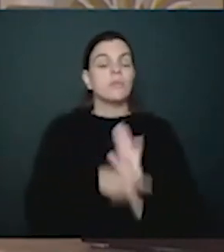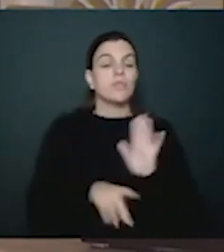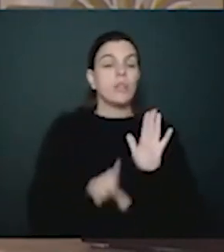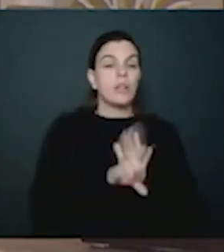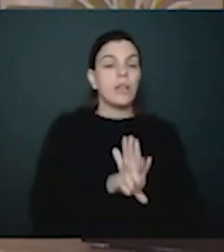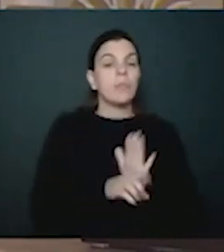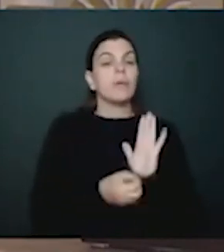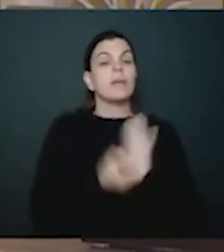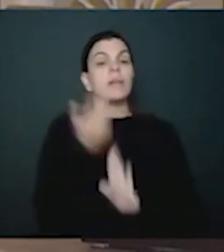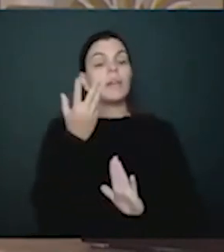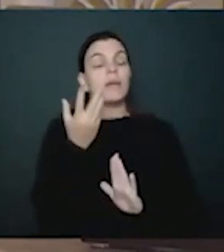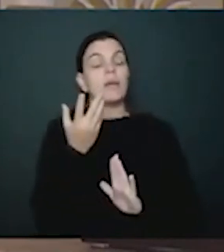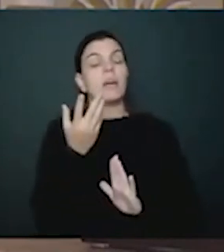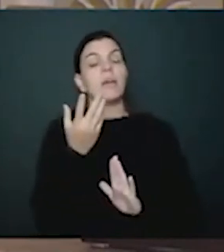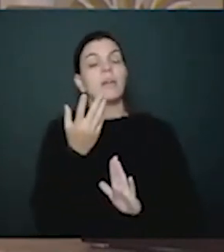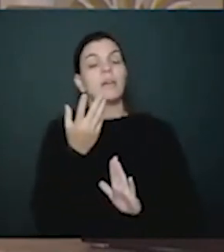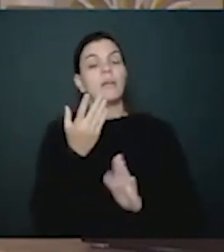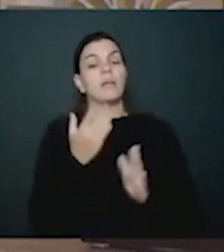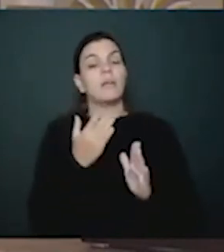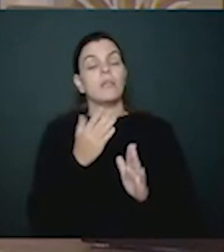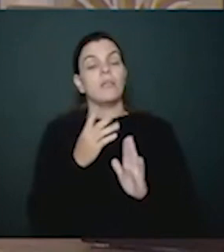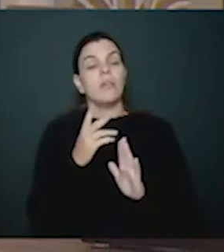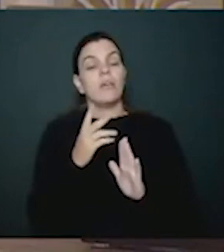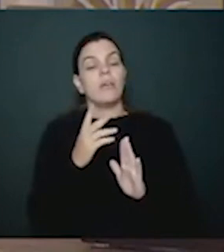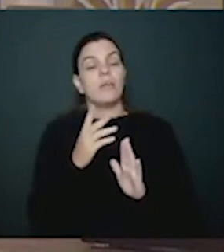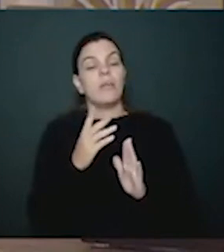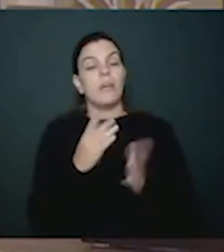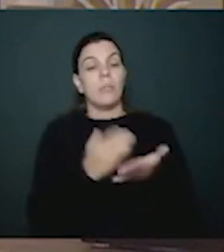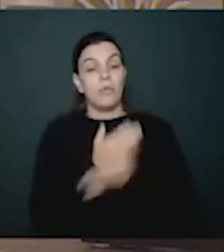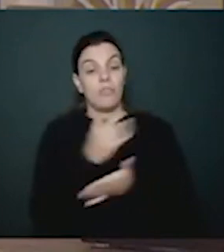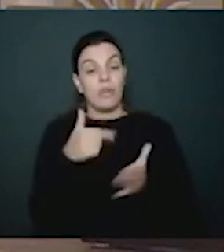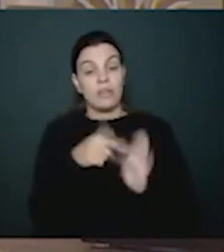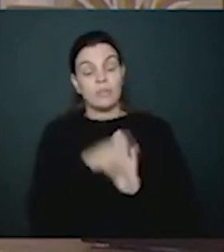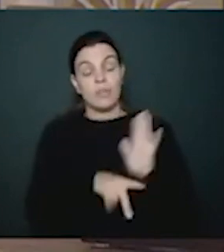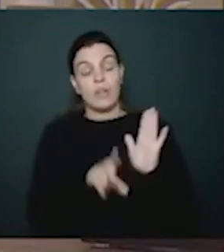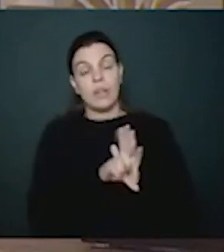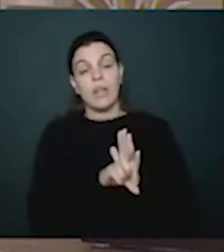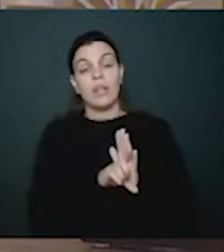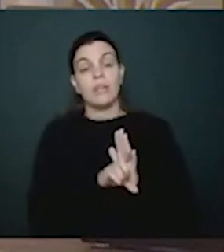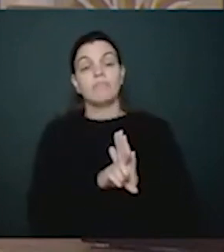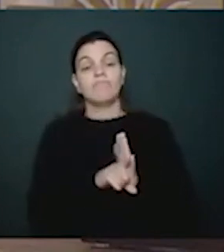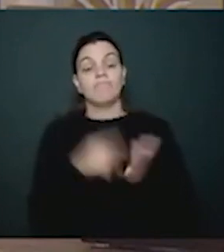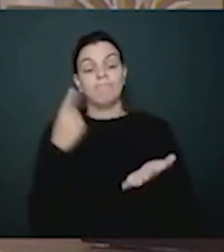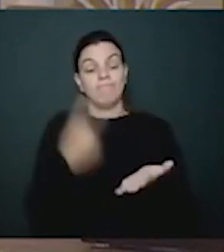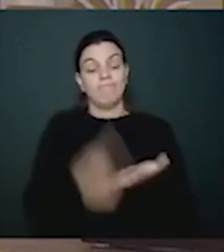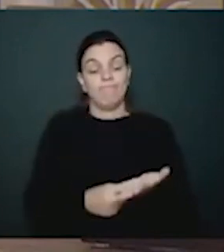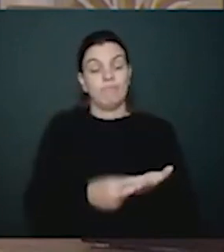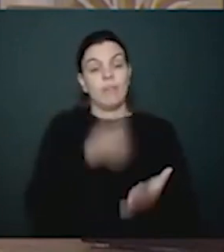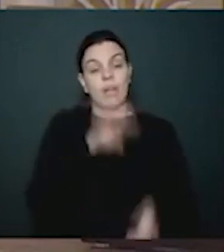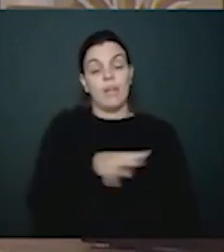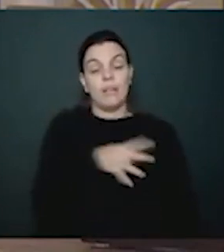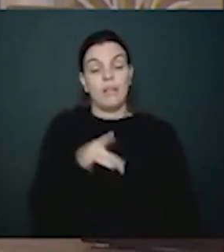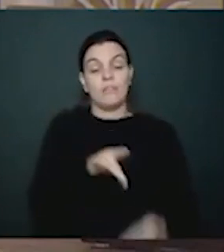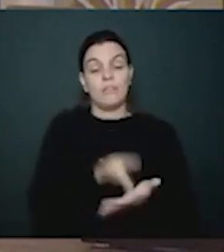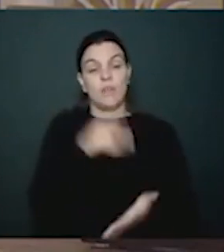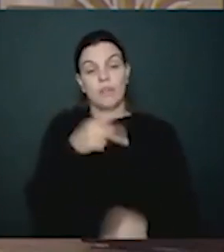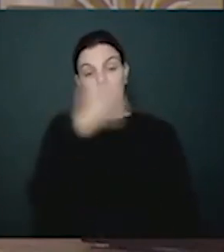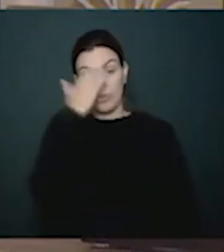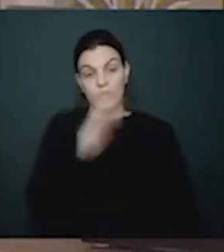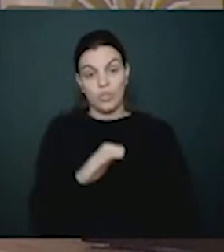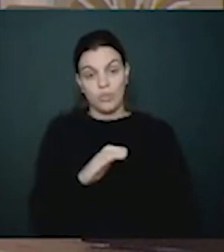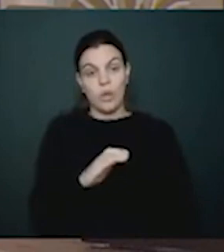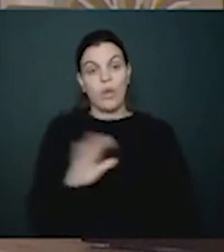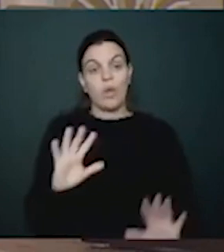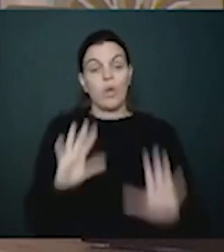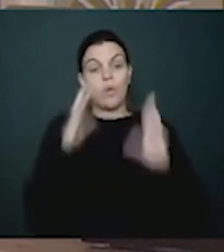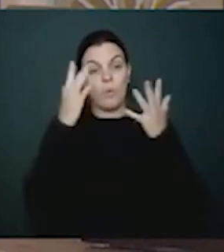do padroeiro da paróquia Senhor Bom Jesus do Portão no calendário oficial de Curitiba, a ser comemorada no dia 6 de agosto. Uma